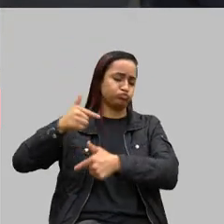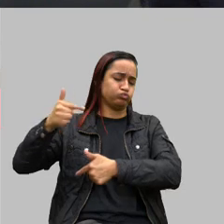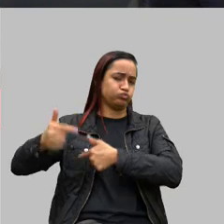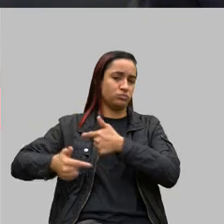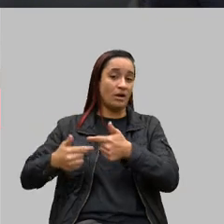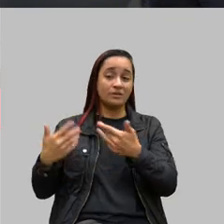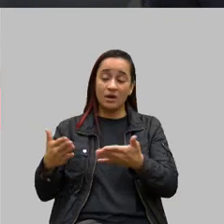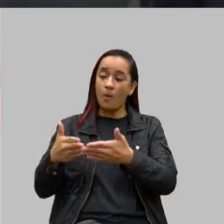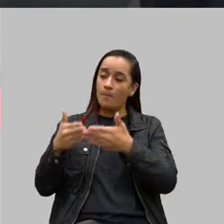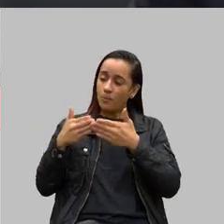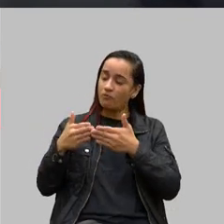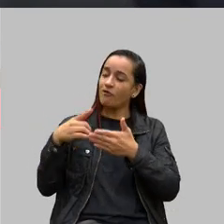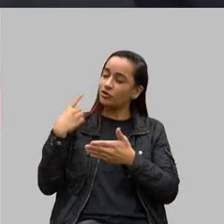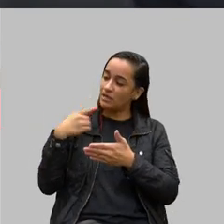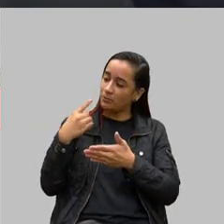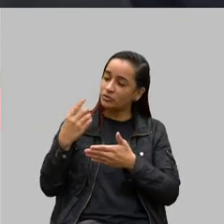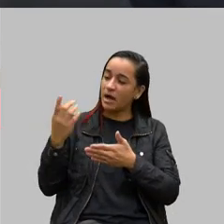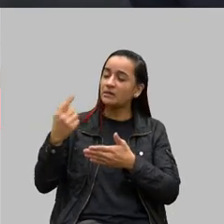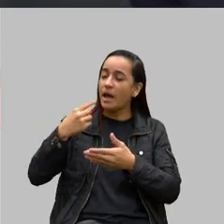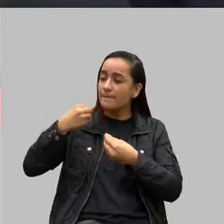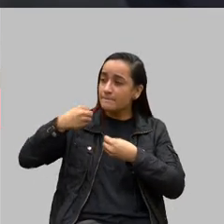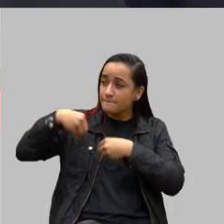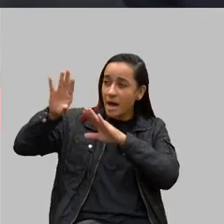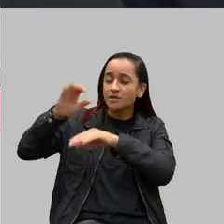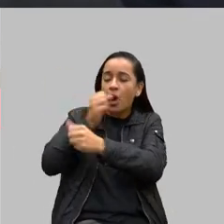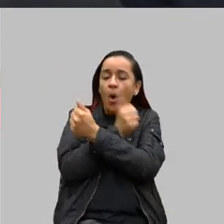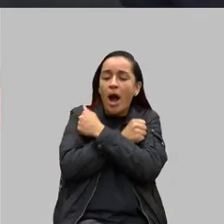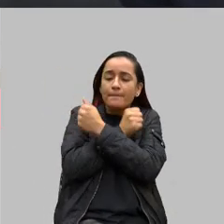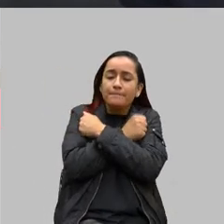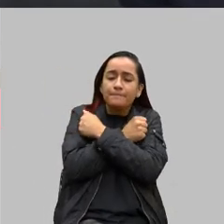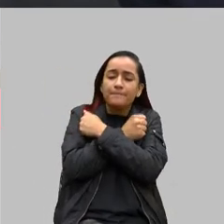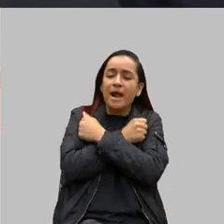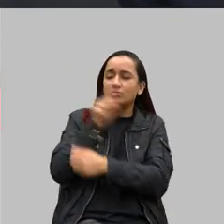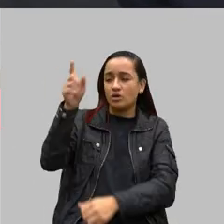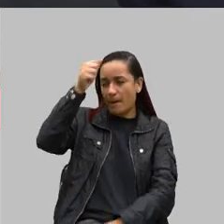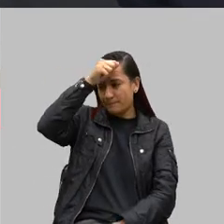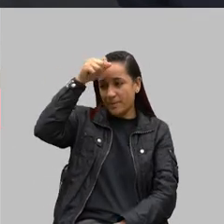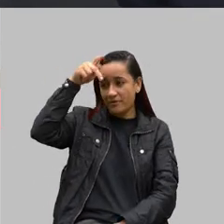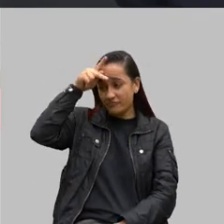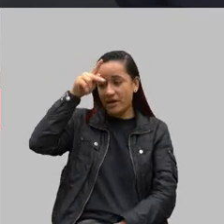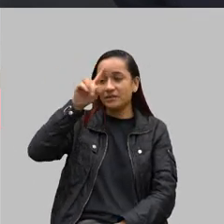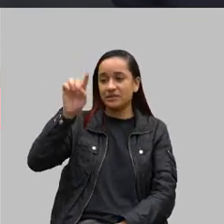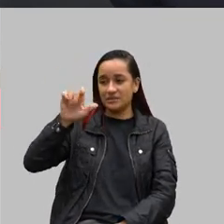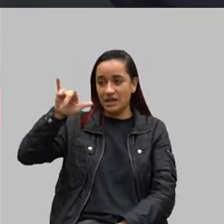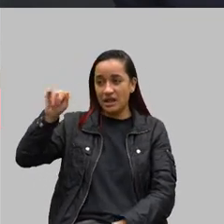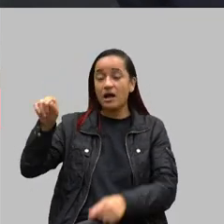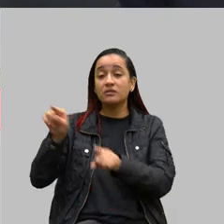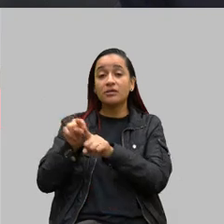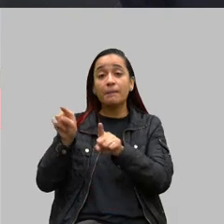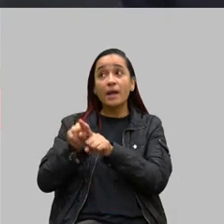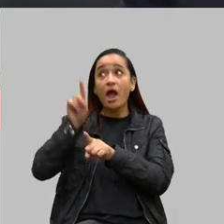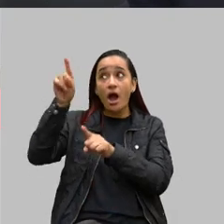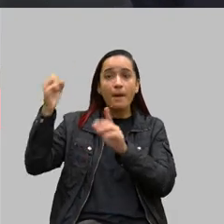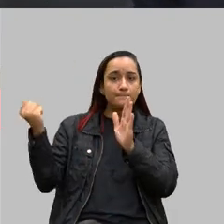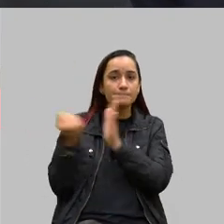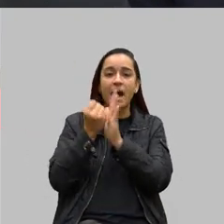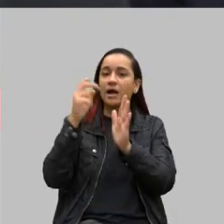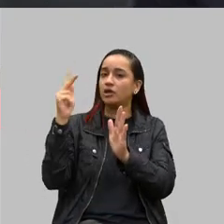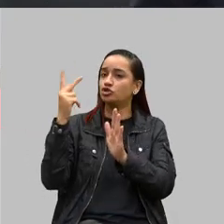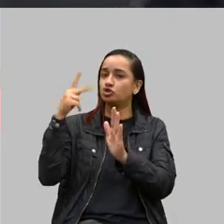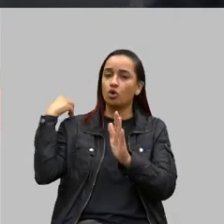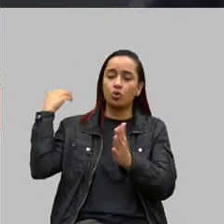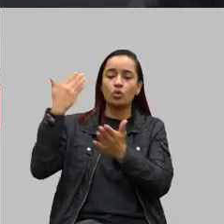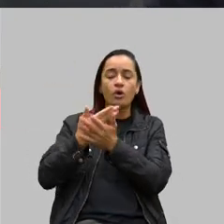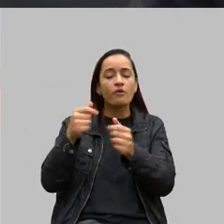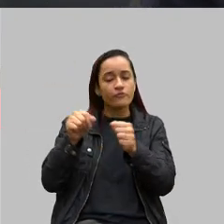leve o meu abraço fraternal a nossa prefeita ils Rocha uma prefeita realmente que marcou história e que faz a diferença na vida